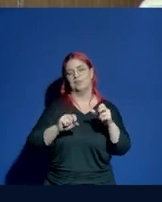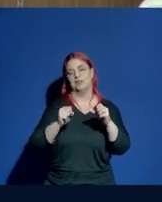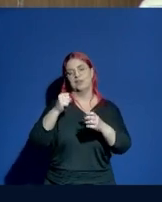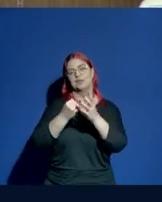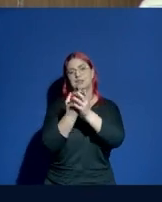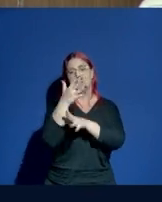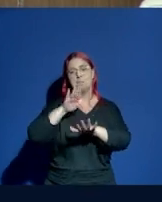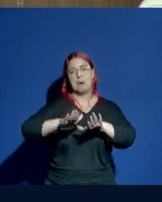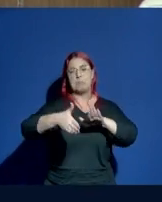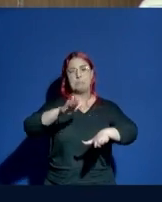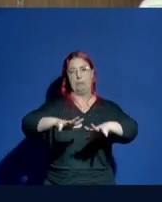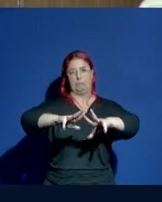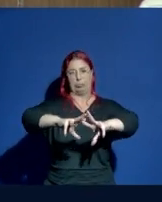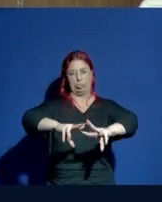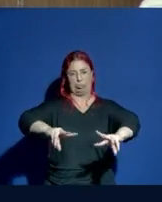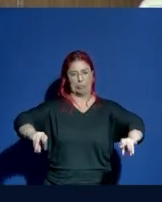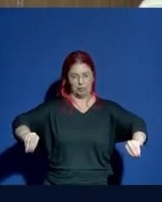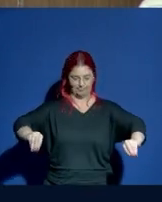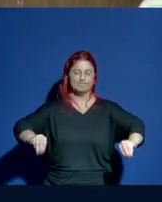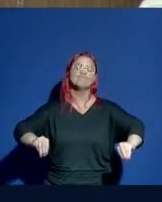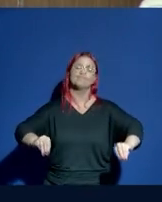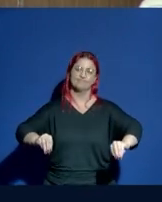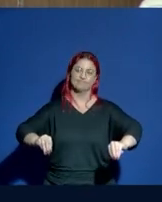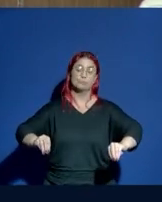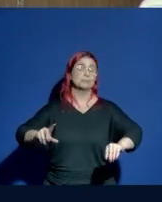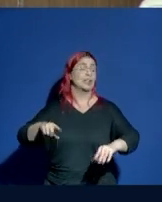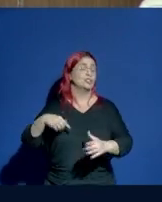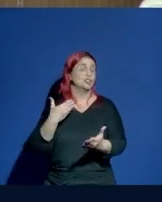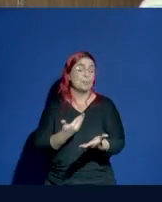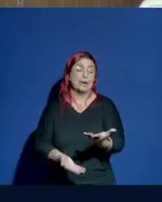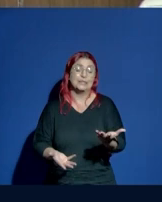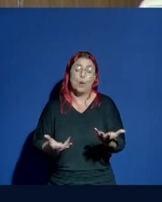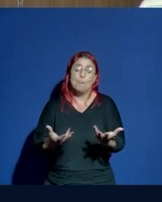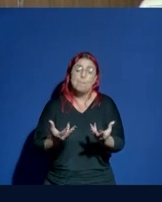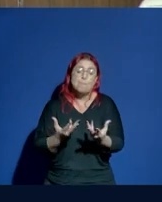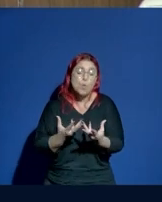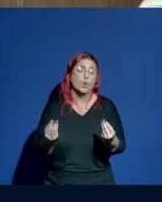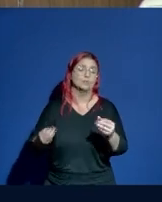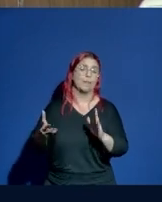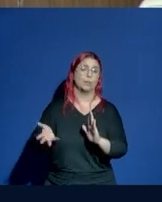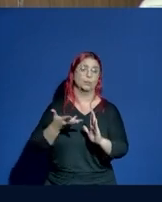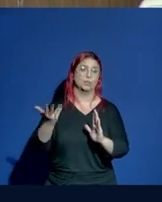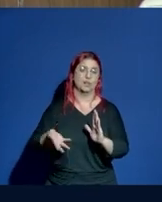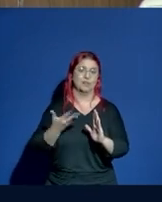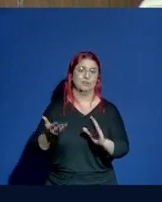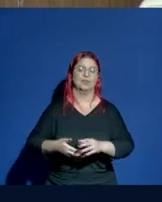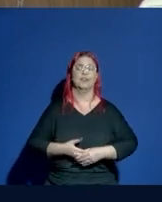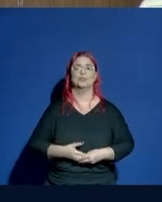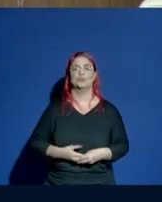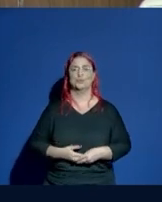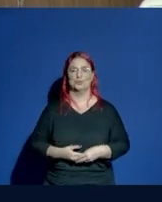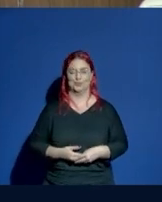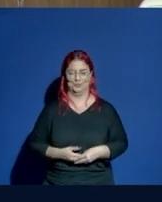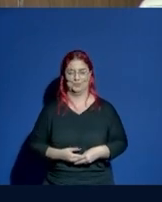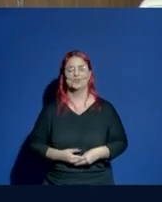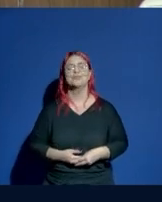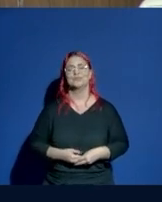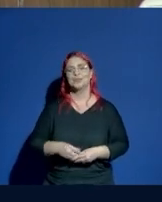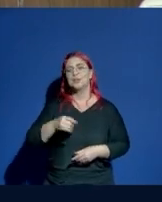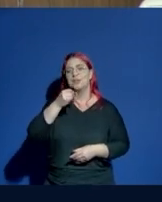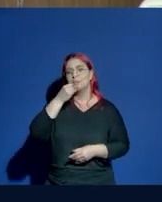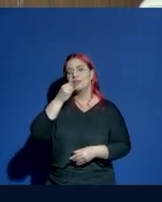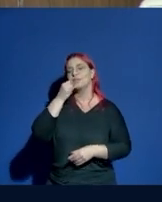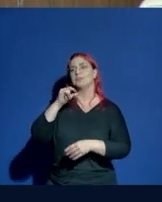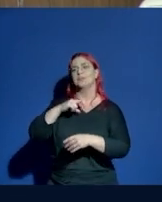é compactação de solo o setor perdeu muita produtividade nos últimos anos por essa questão uma planta